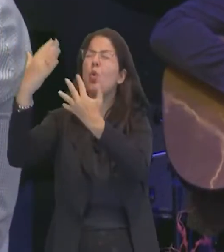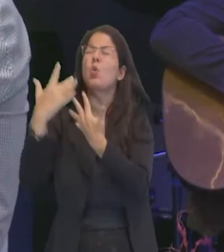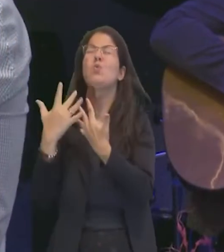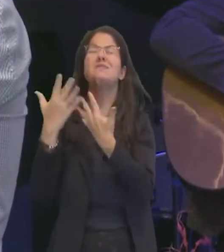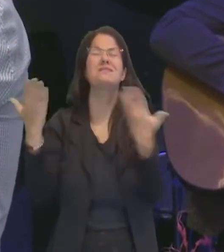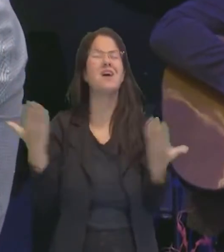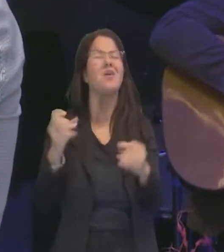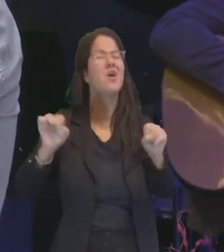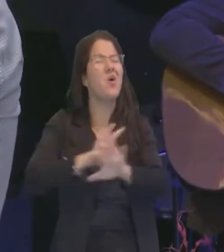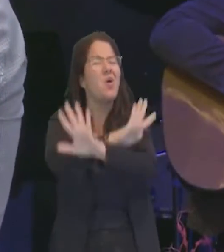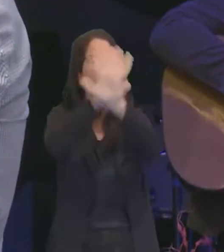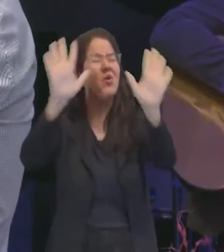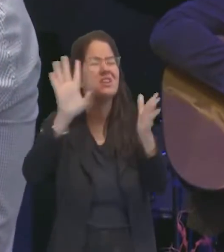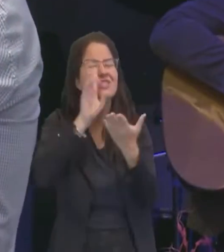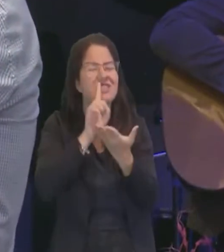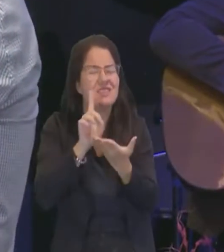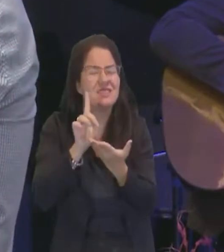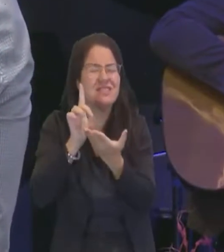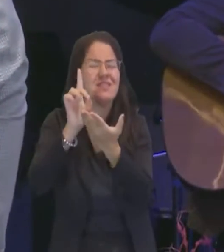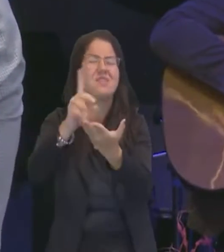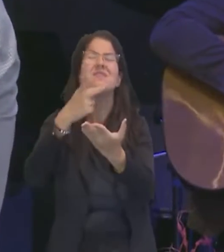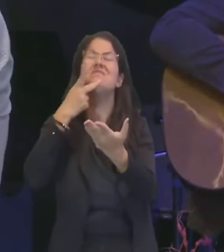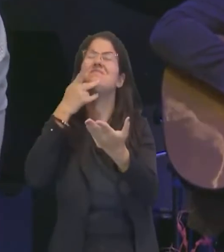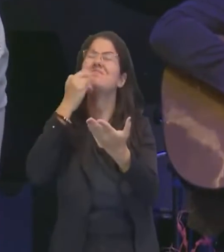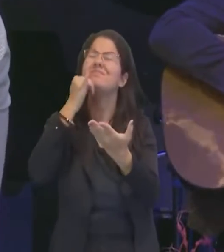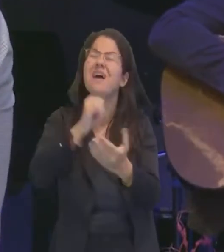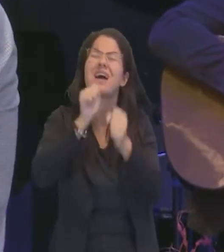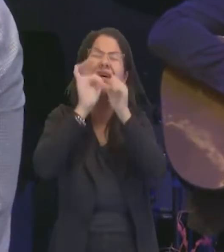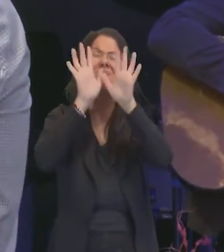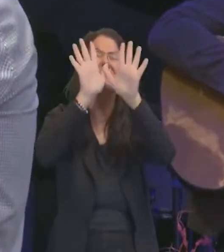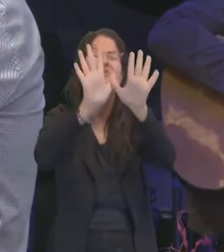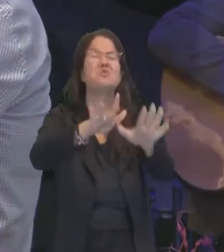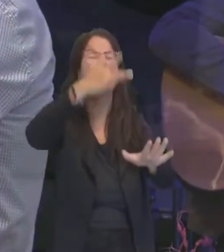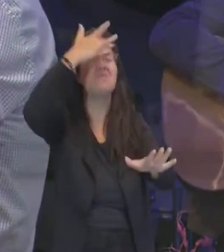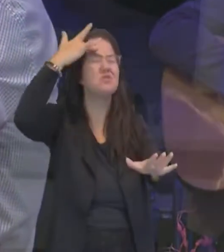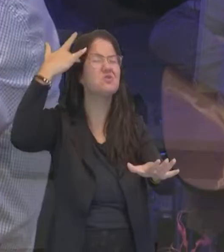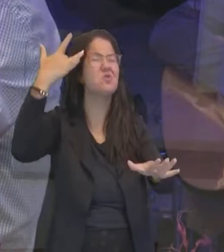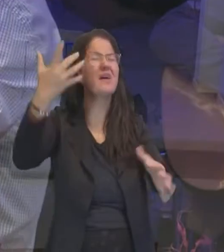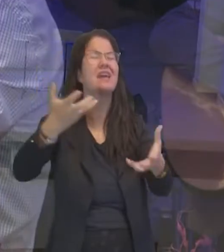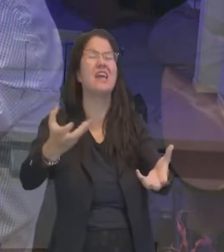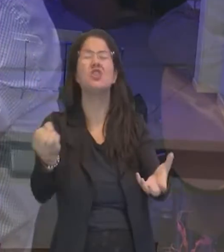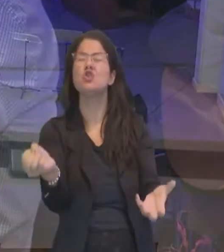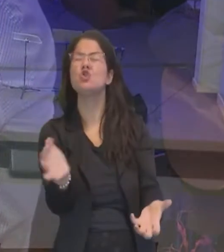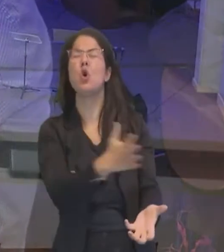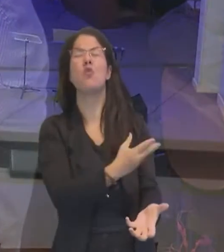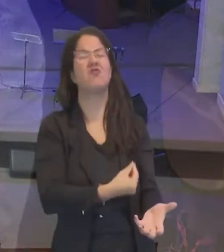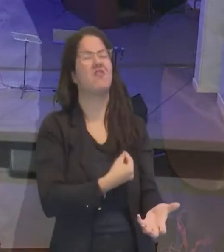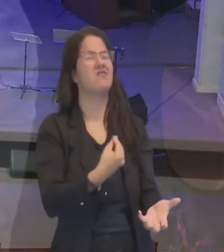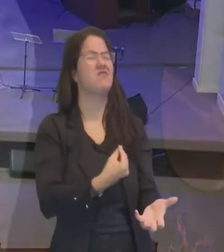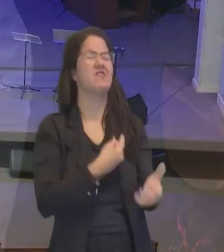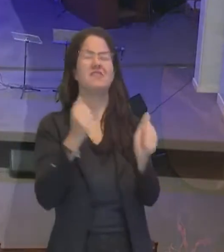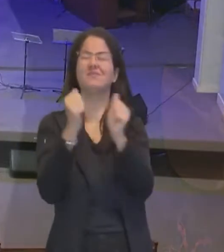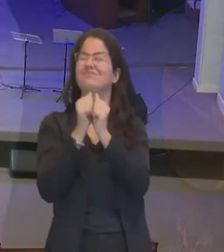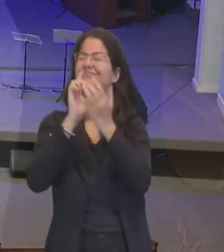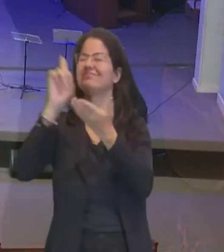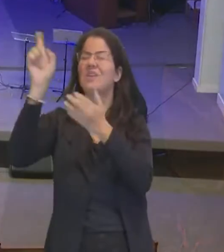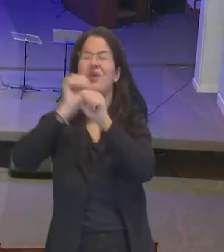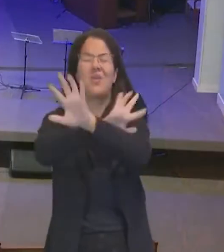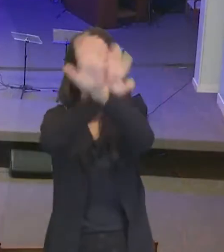Deus. Faça de cada um, Pai, uma nova criatura em Cristo, para a glória do Senhor nosso